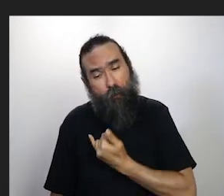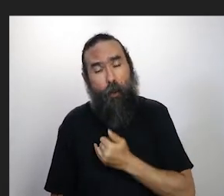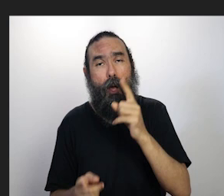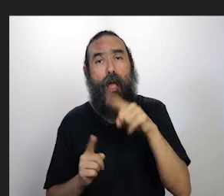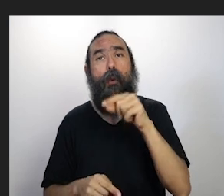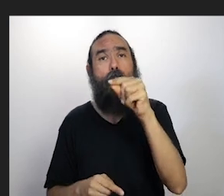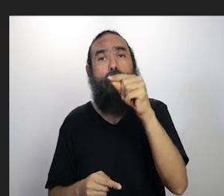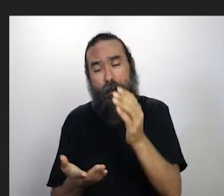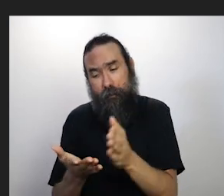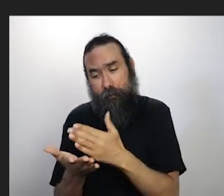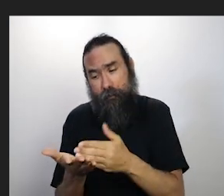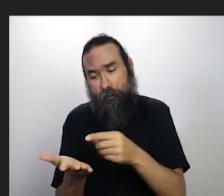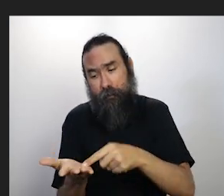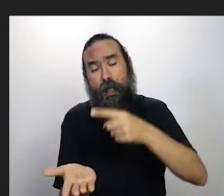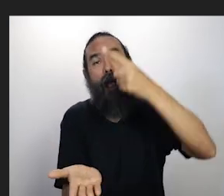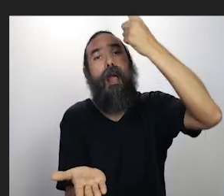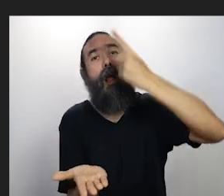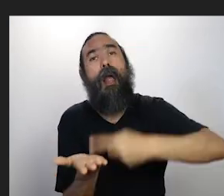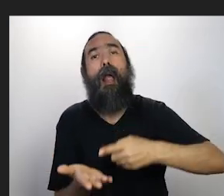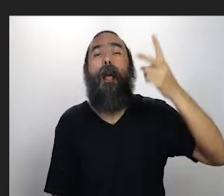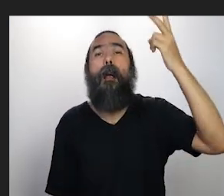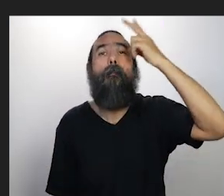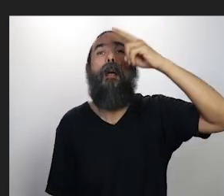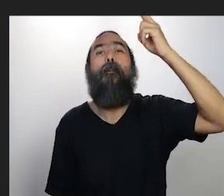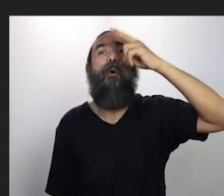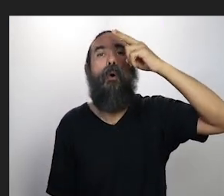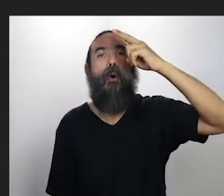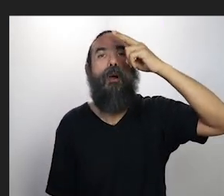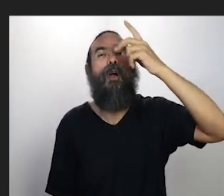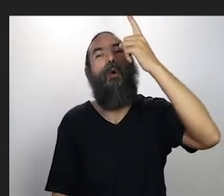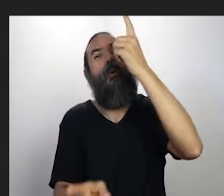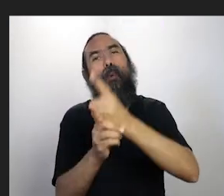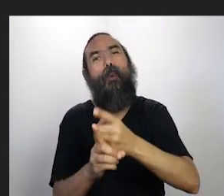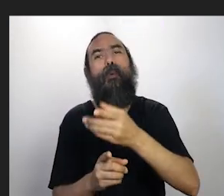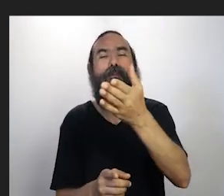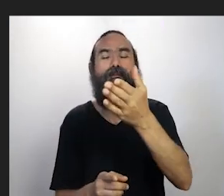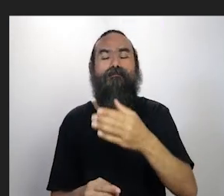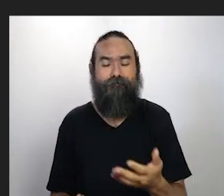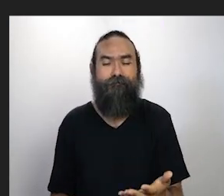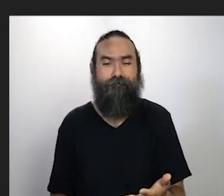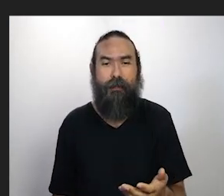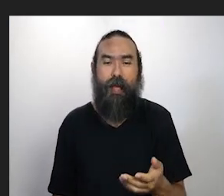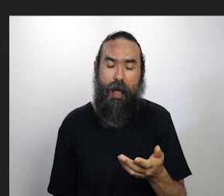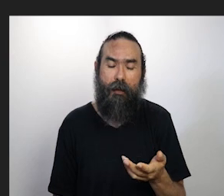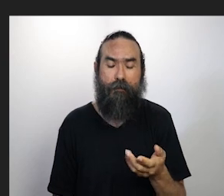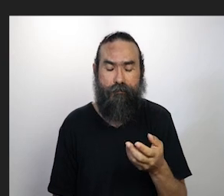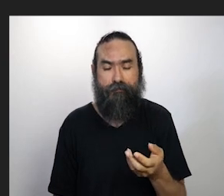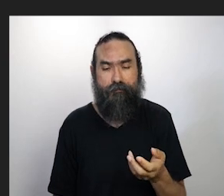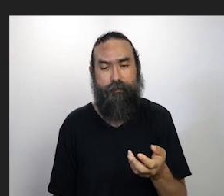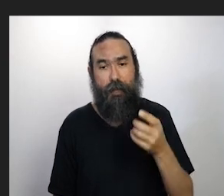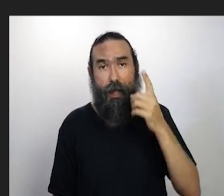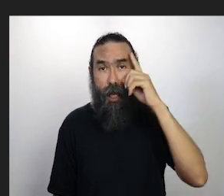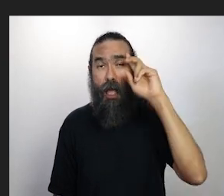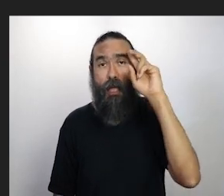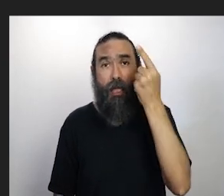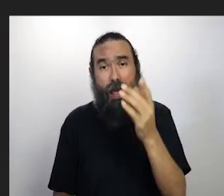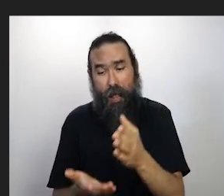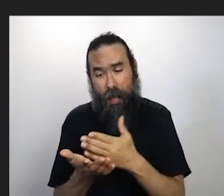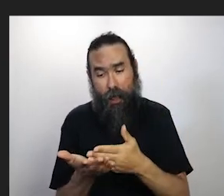do encontro, que hoje a gente tem muita coisa, mas não tem um livro, né? Então, a ideia é realmente